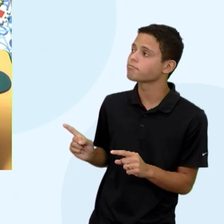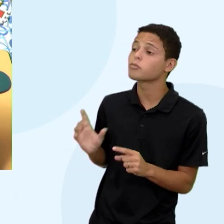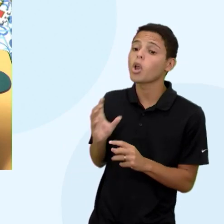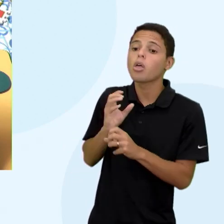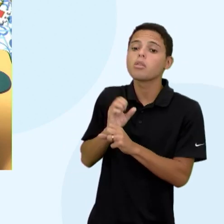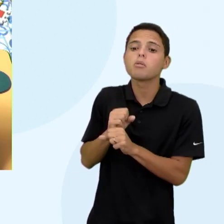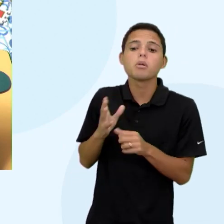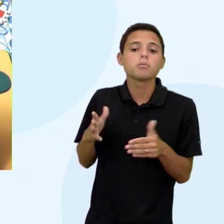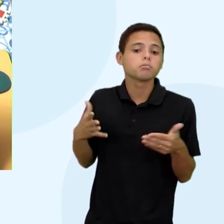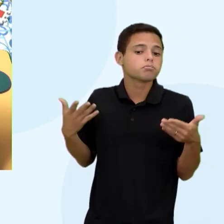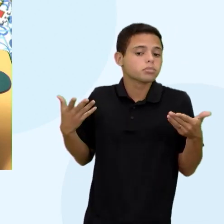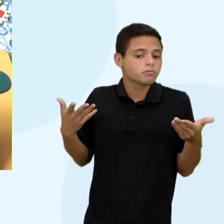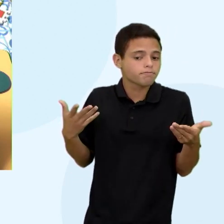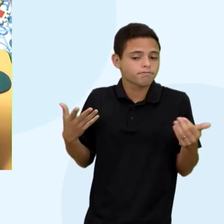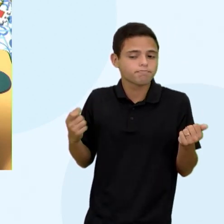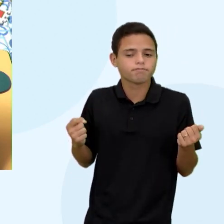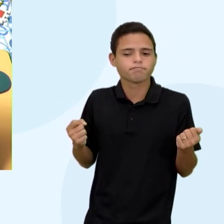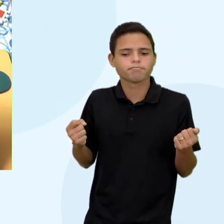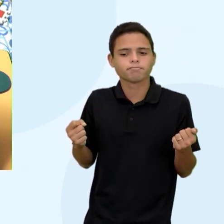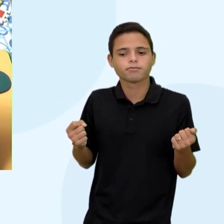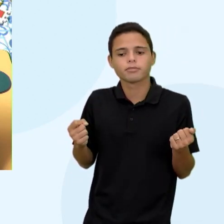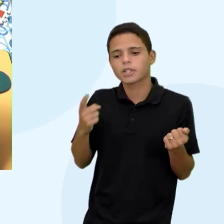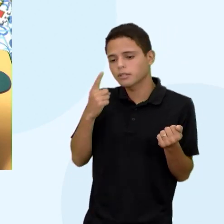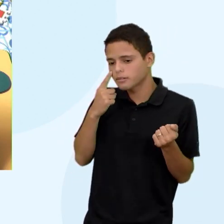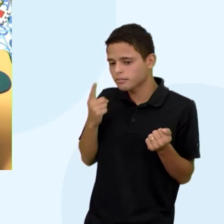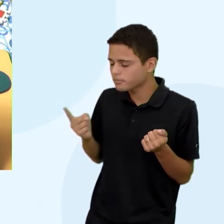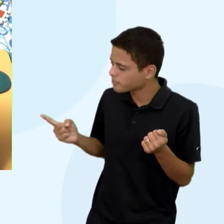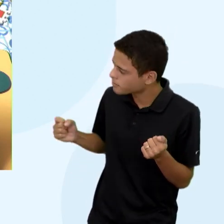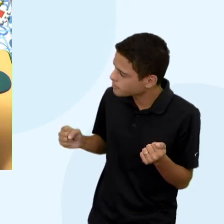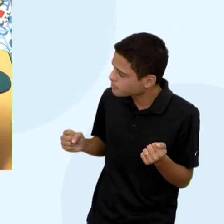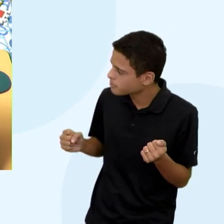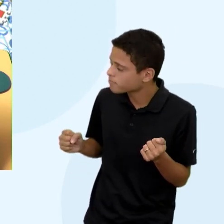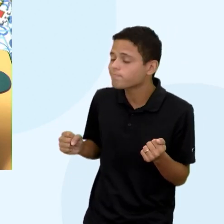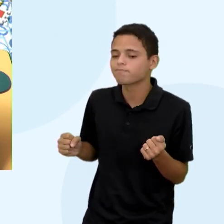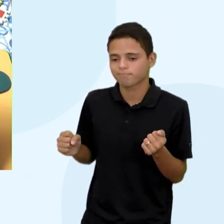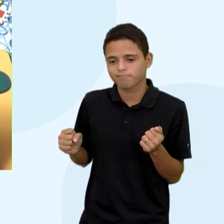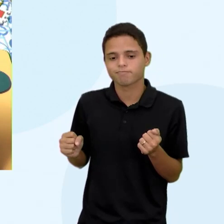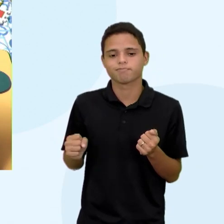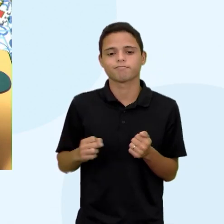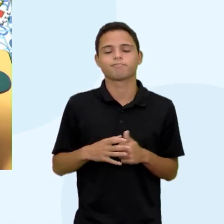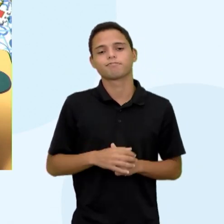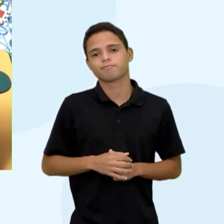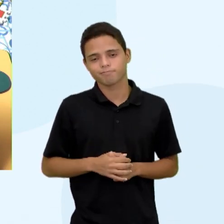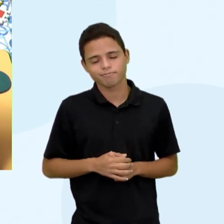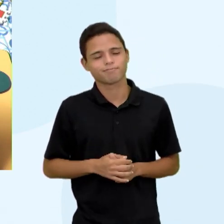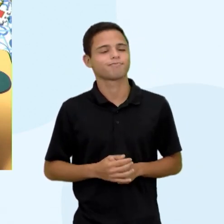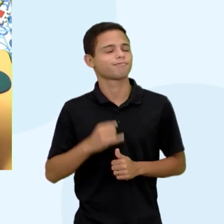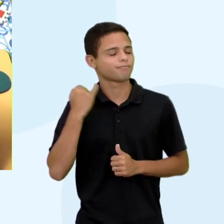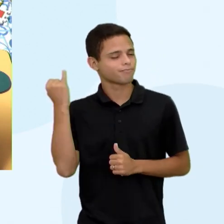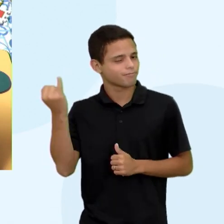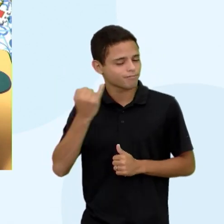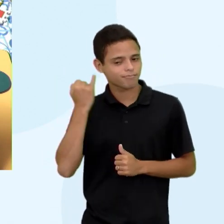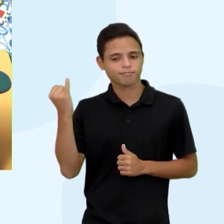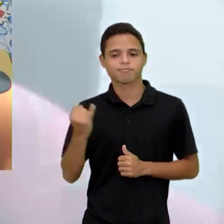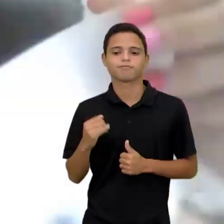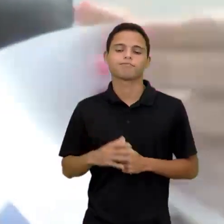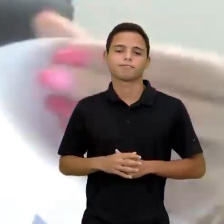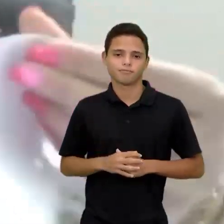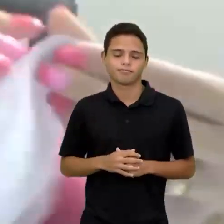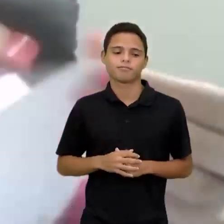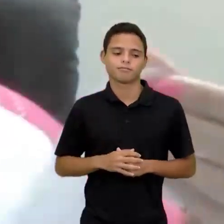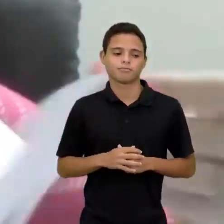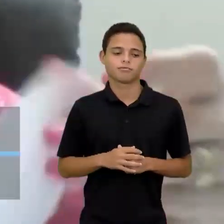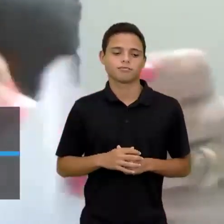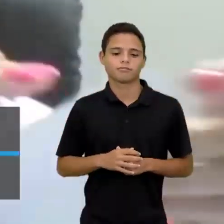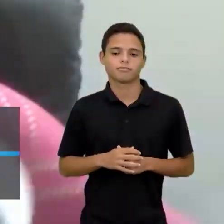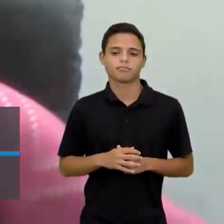deu, sabe? E ele olha para o número propriamente confeccionado. É muito importante, né? Antes eu estava